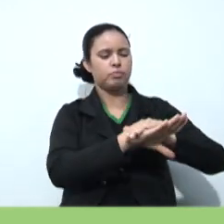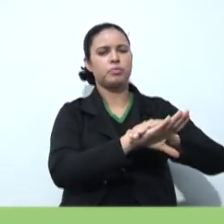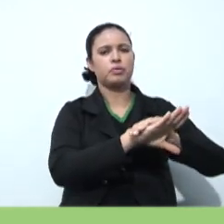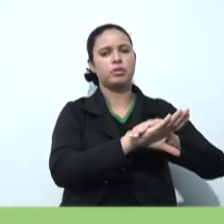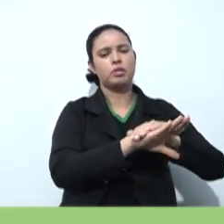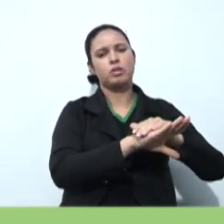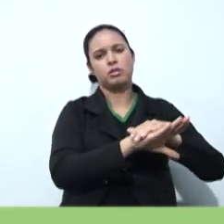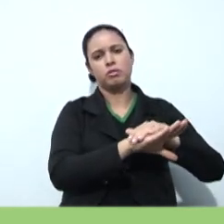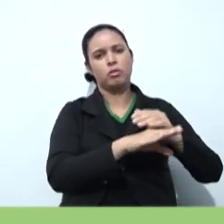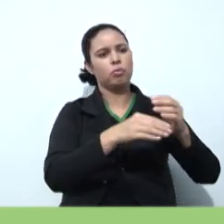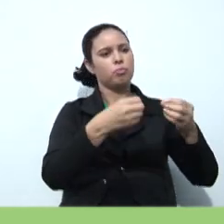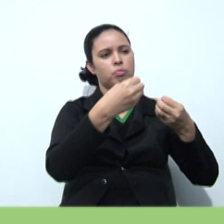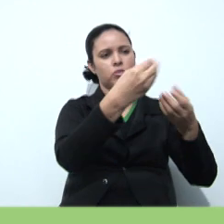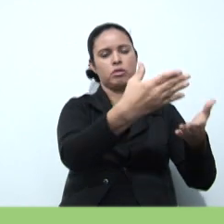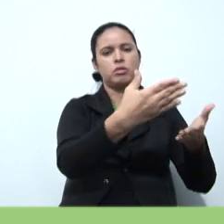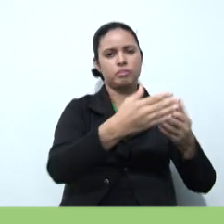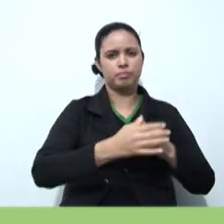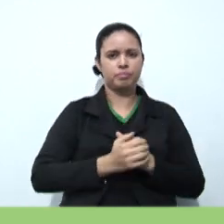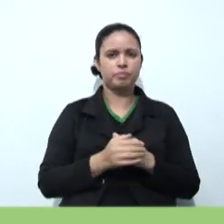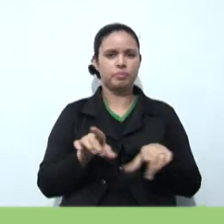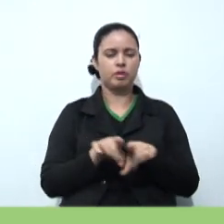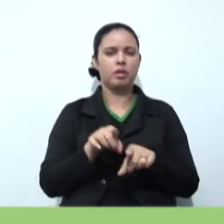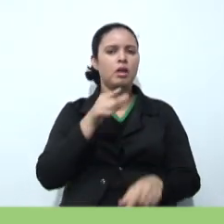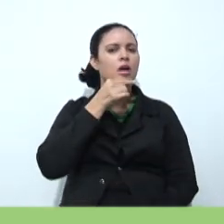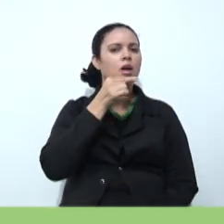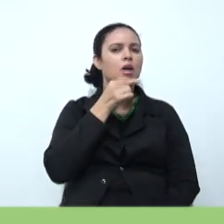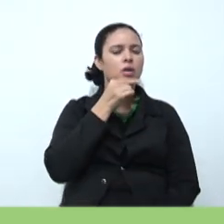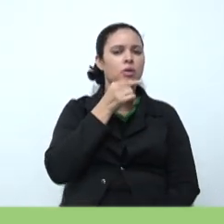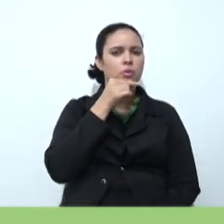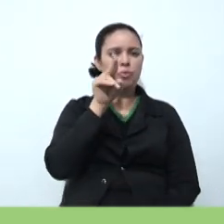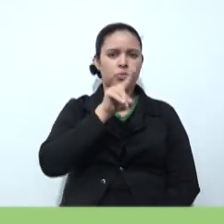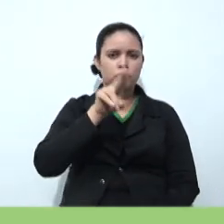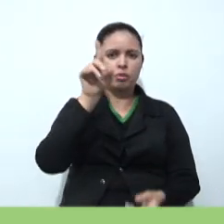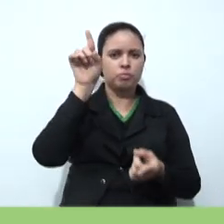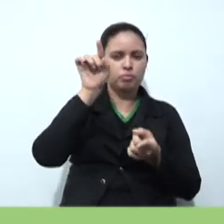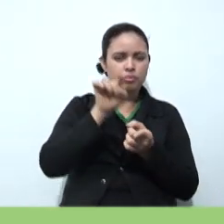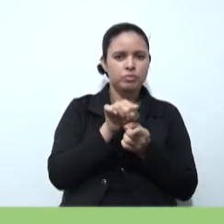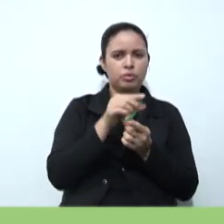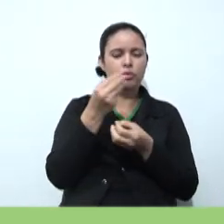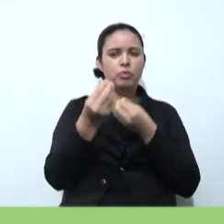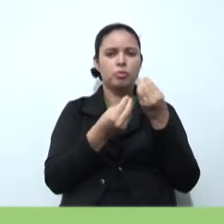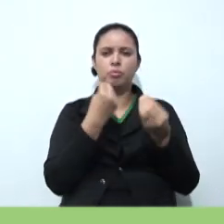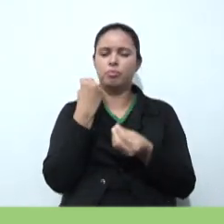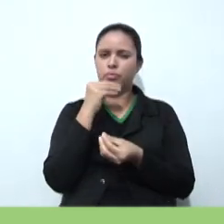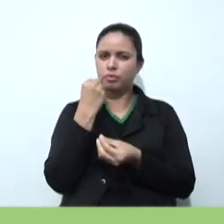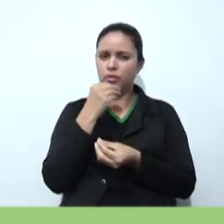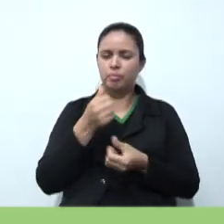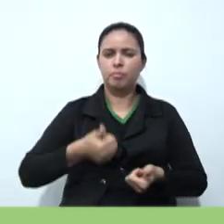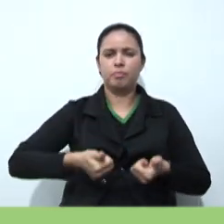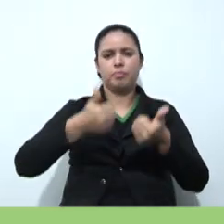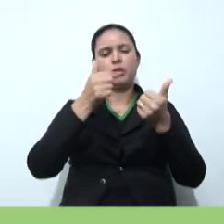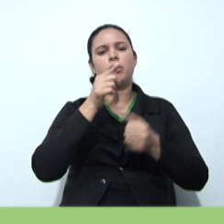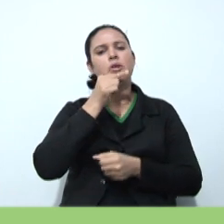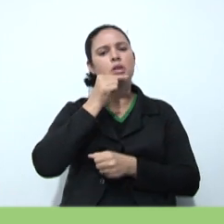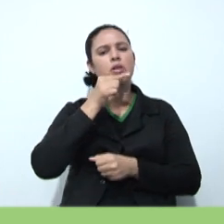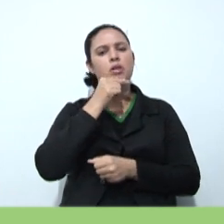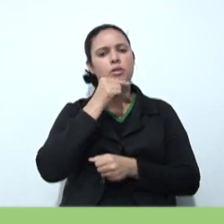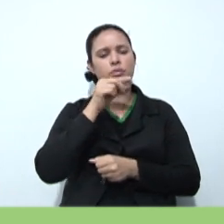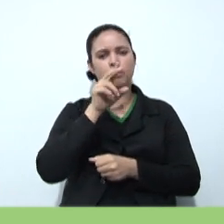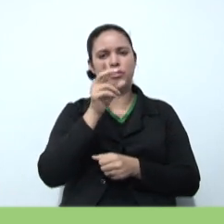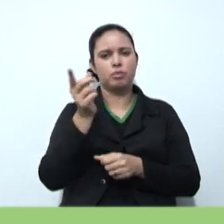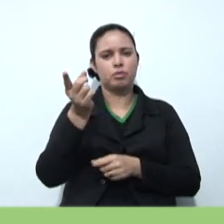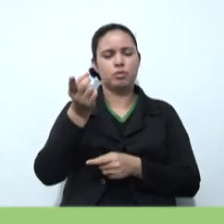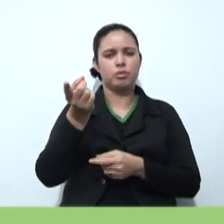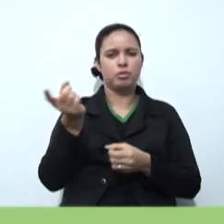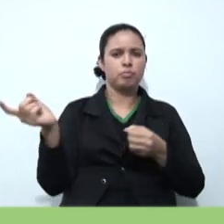doadas. Reduz o consumo de água. Para isso, basta criar maneiras de aproveitar melhor a água, como reutilizar